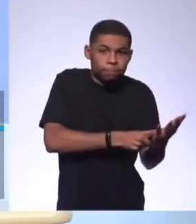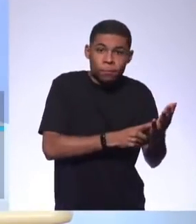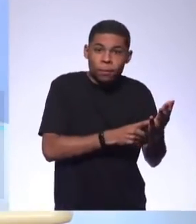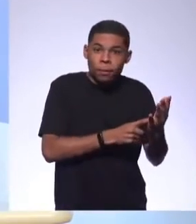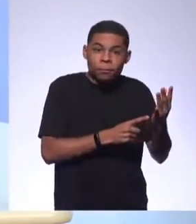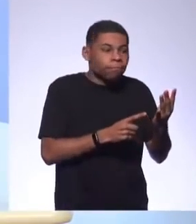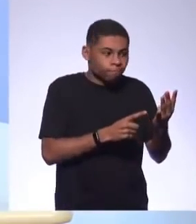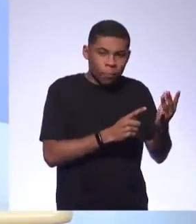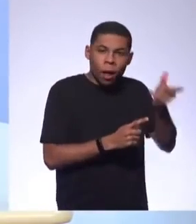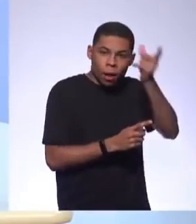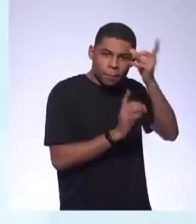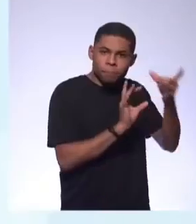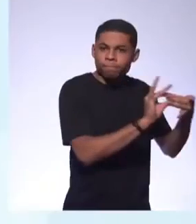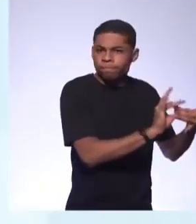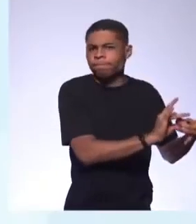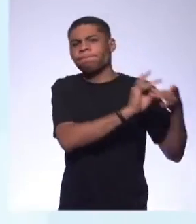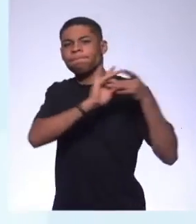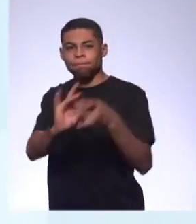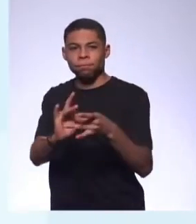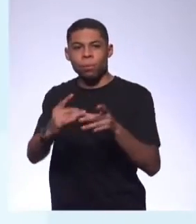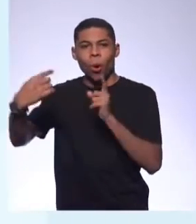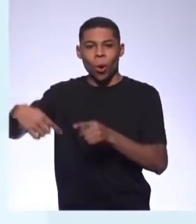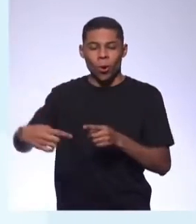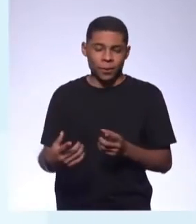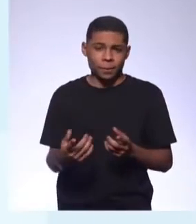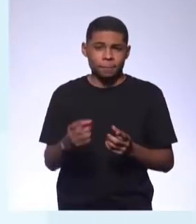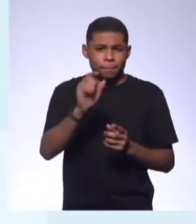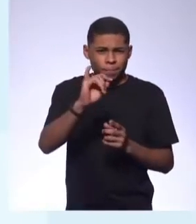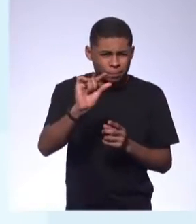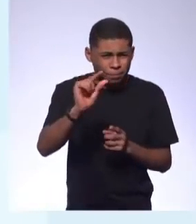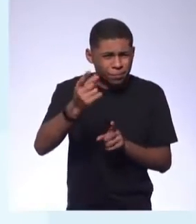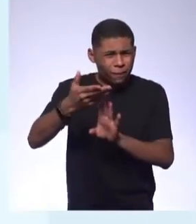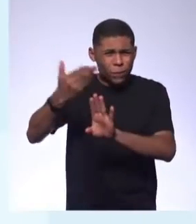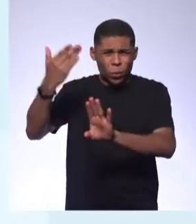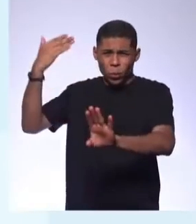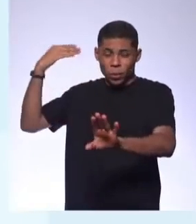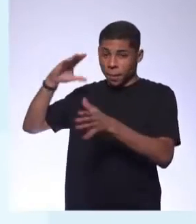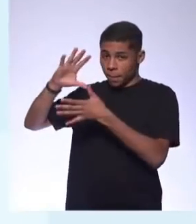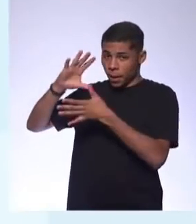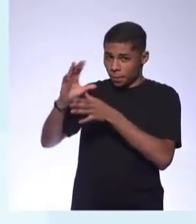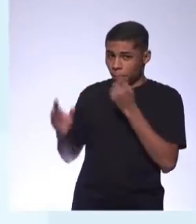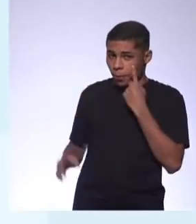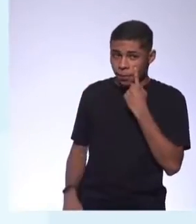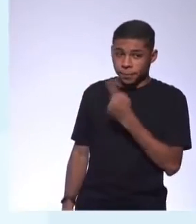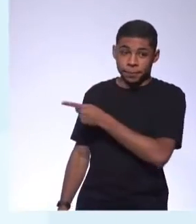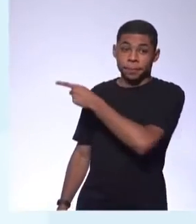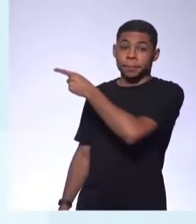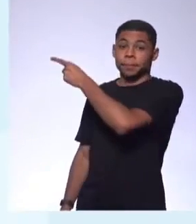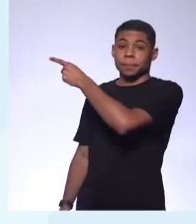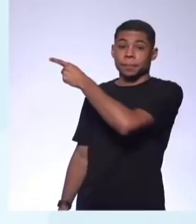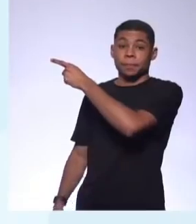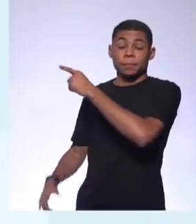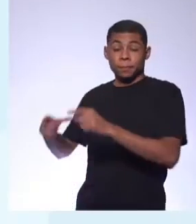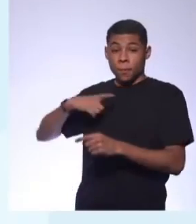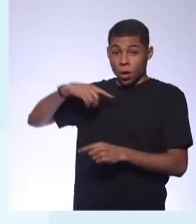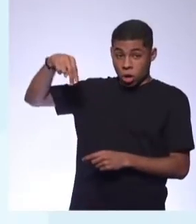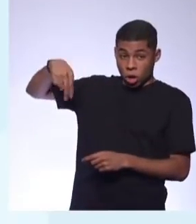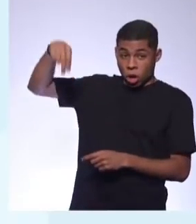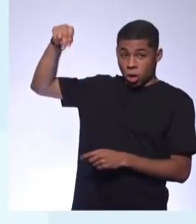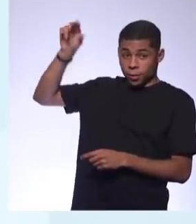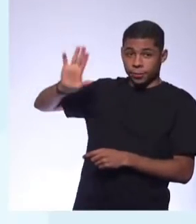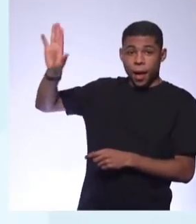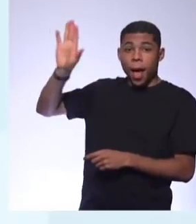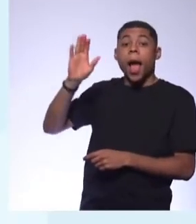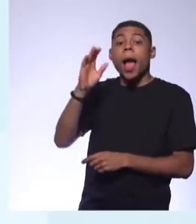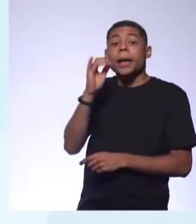na Tríplice Aliança. E se nós voltarmos mais lá no mapa, vocês vamos subir para o norte da Itália,